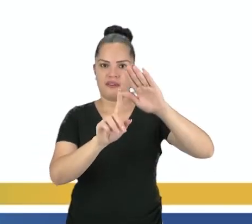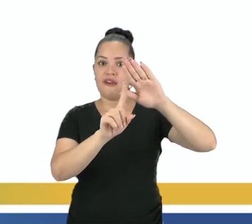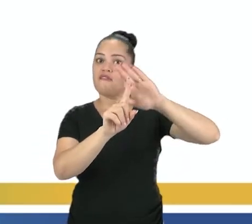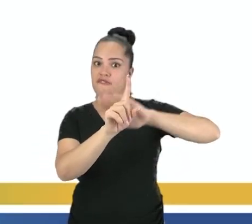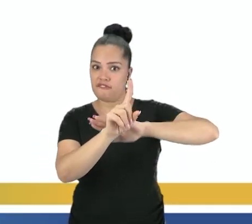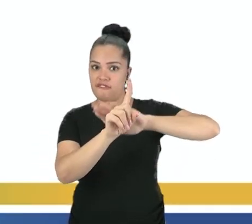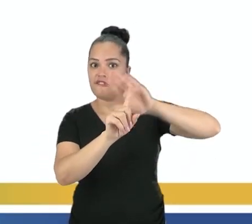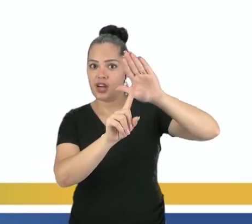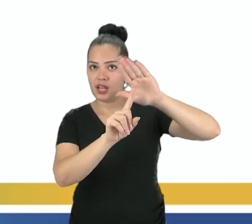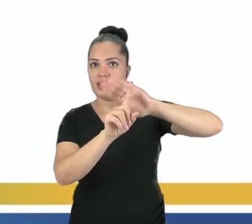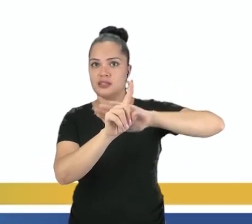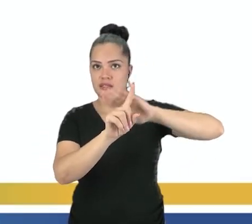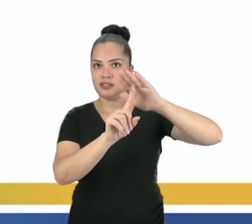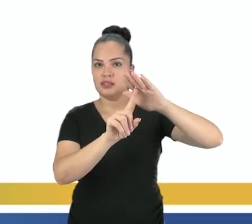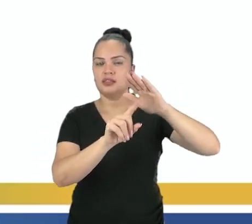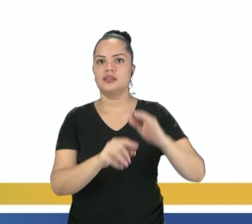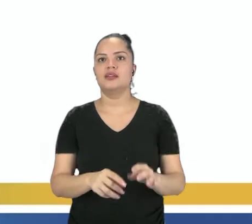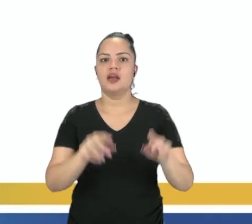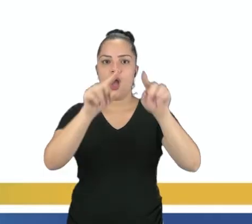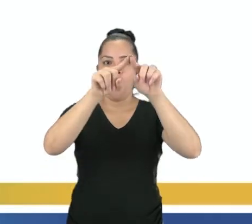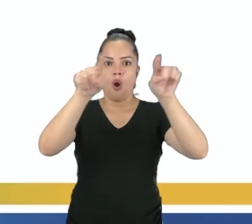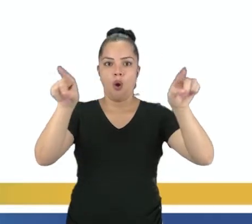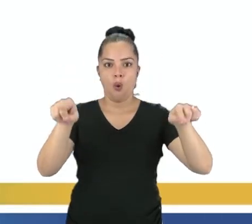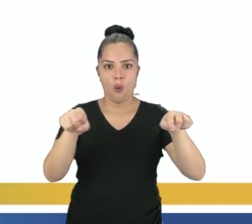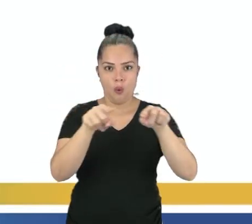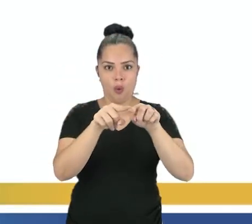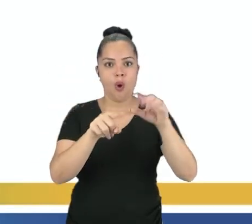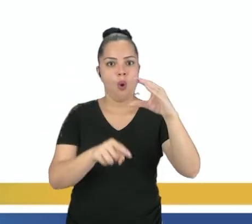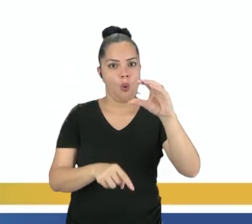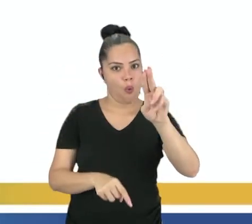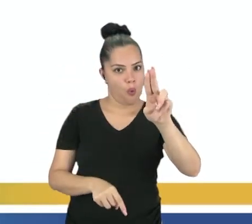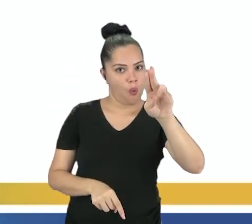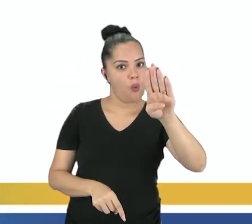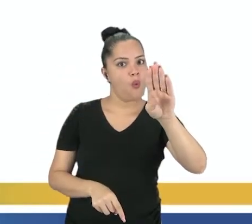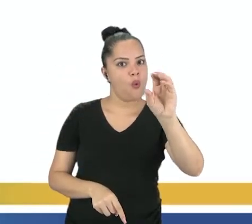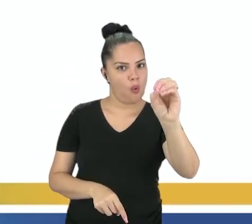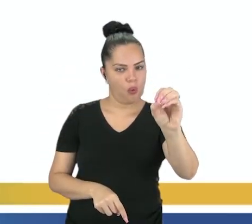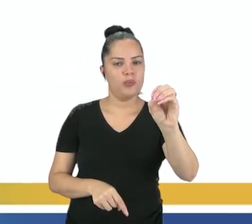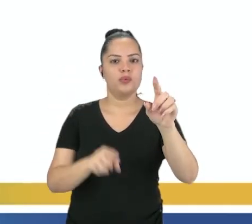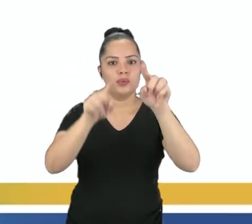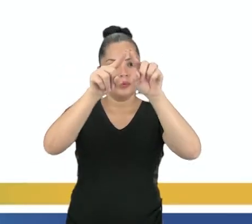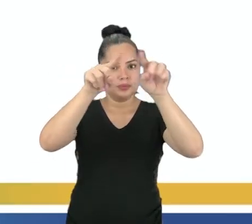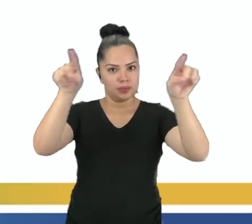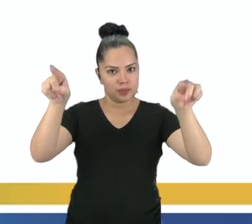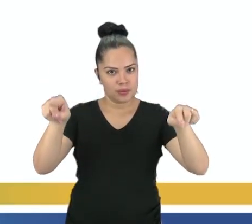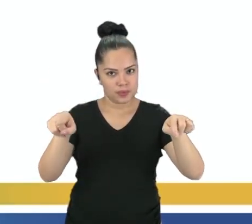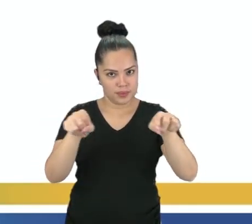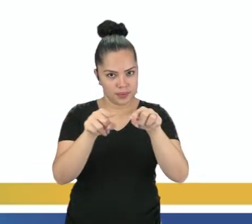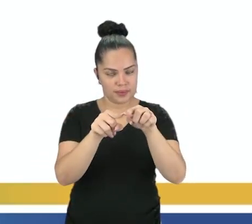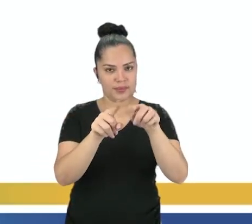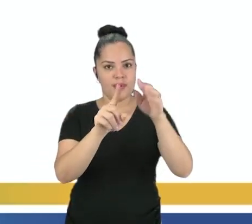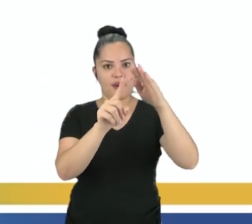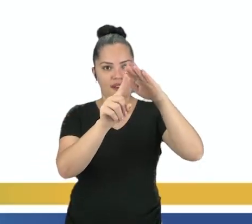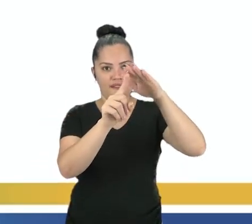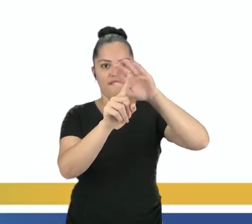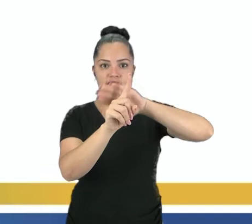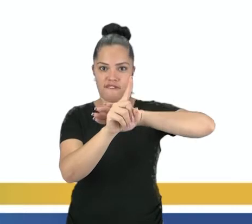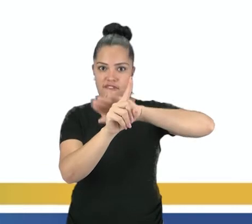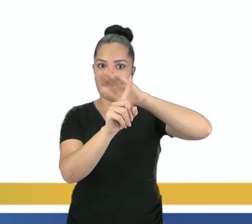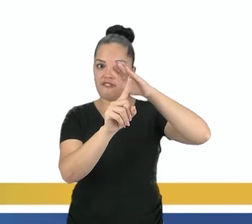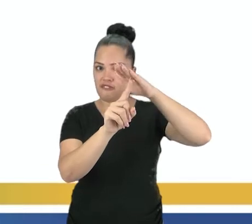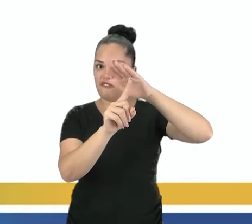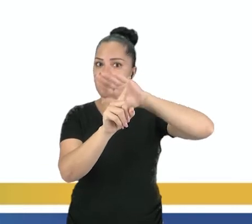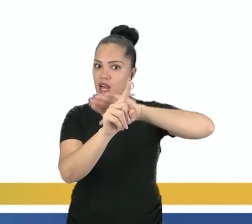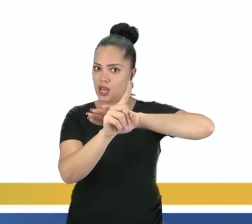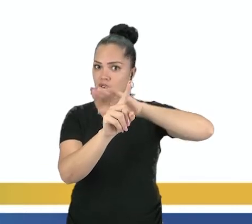um poliedro chamado cubo, em que todas as faces são polígonos, que é chamado de quadrado,